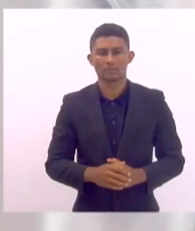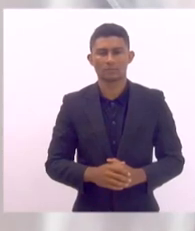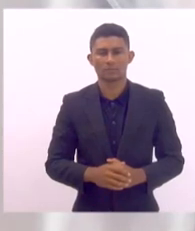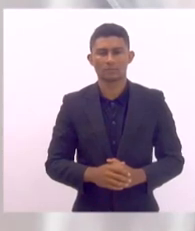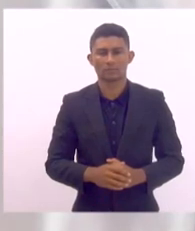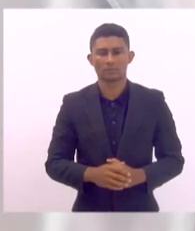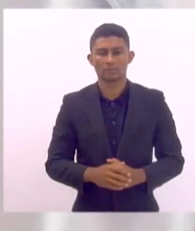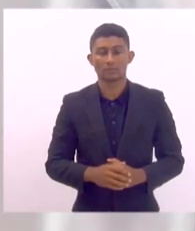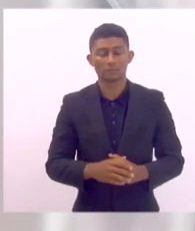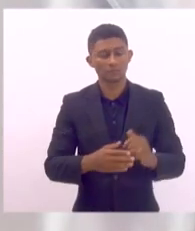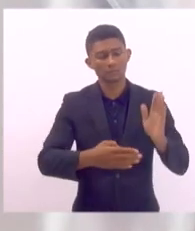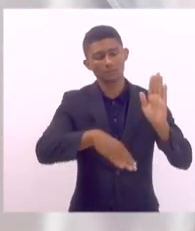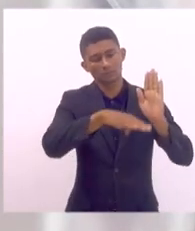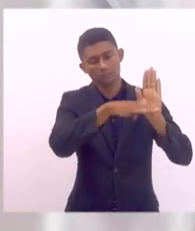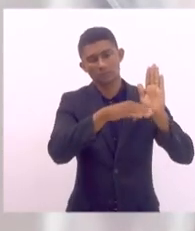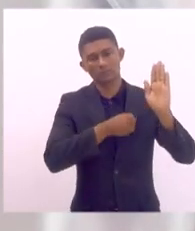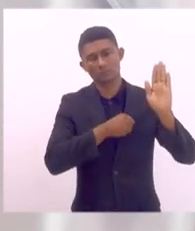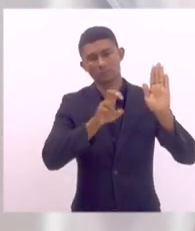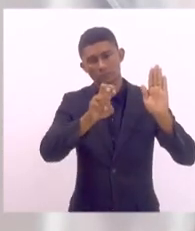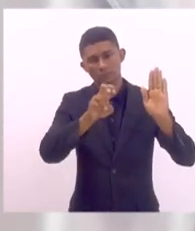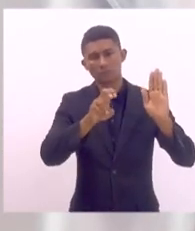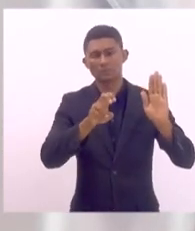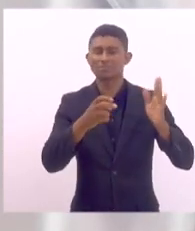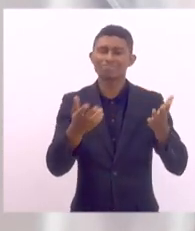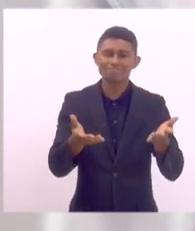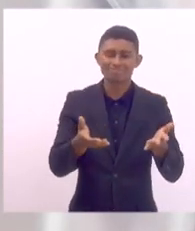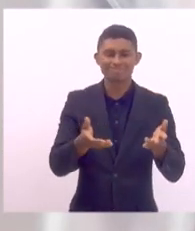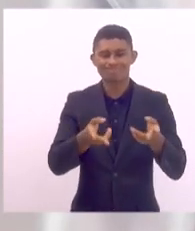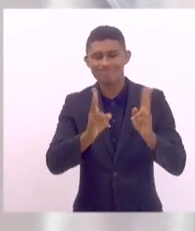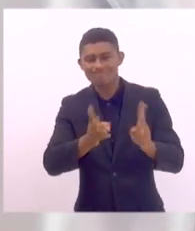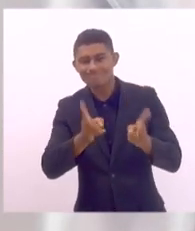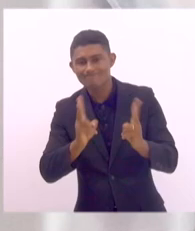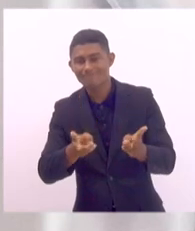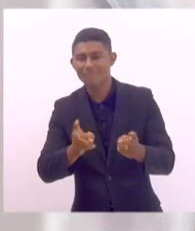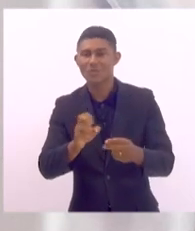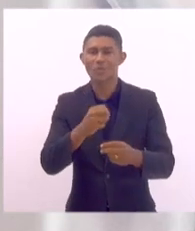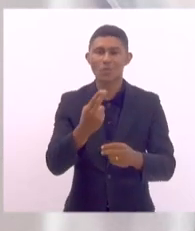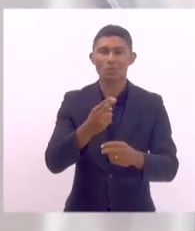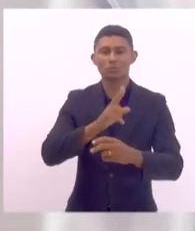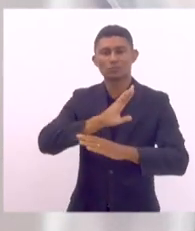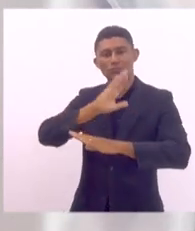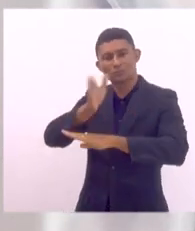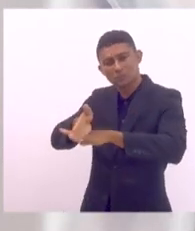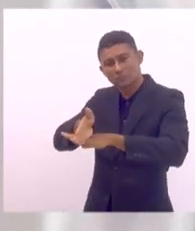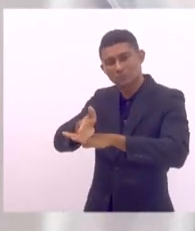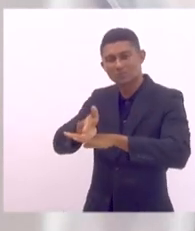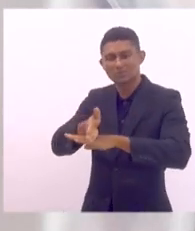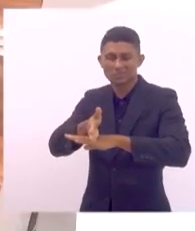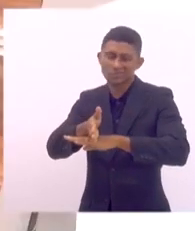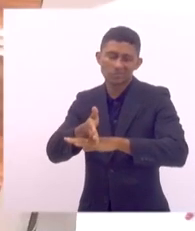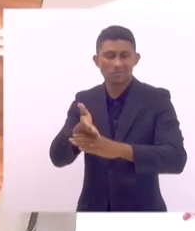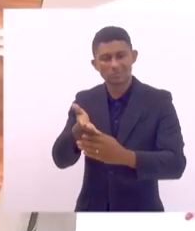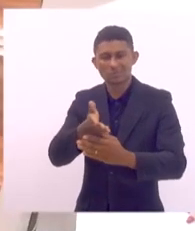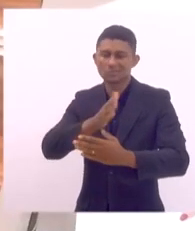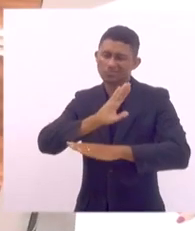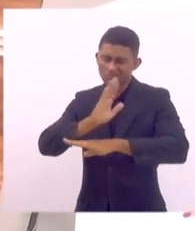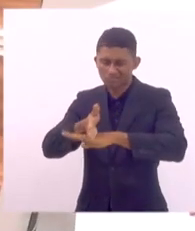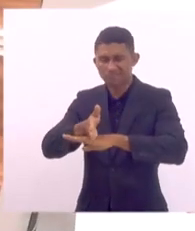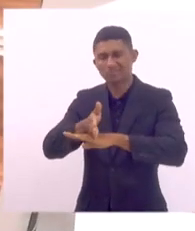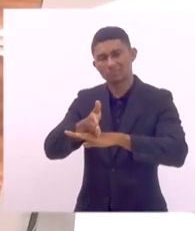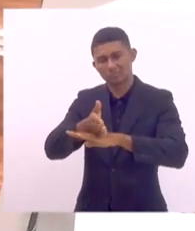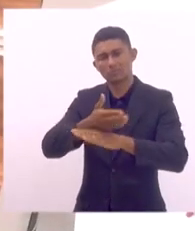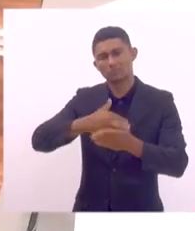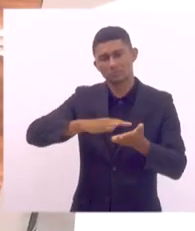É, o 5. Não, tenho aqui manter ou derrubar. É uma. Vamos derrubar para a gente avançar. É, mas eu tenho